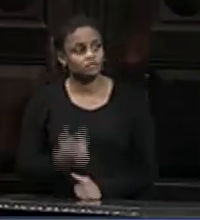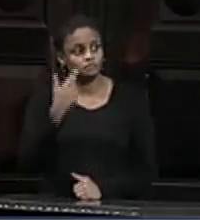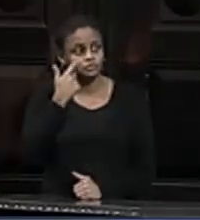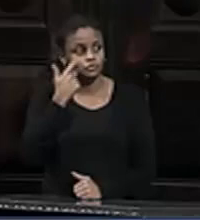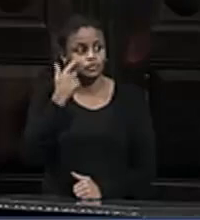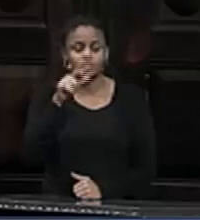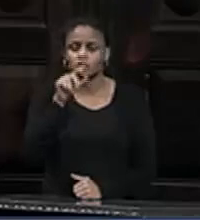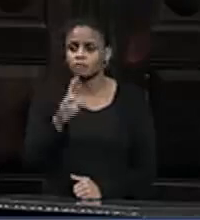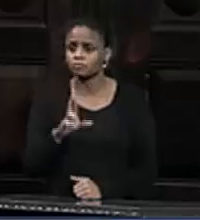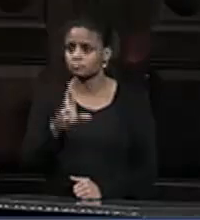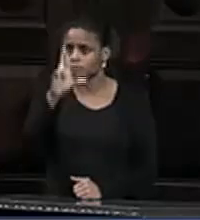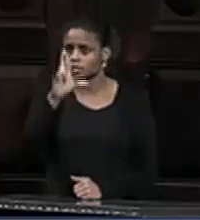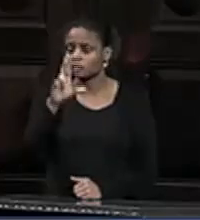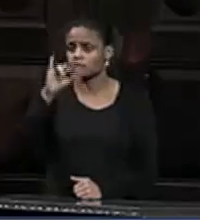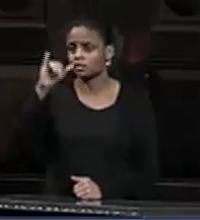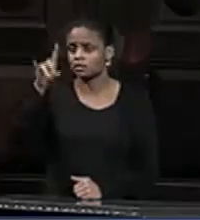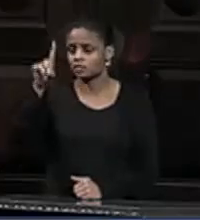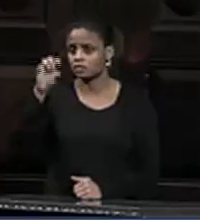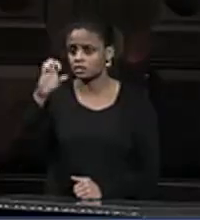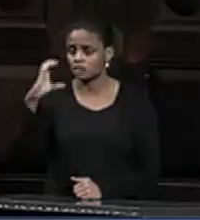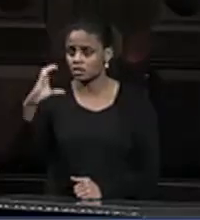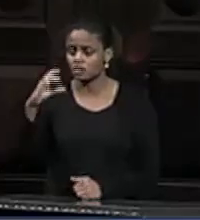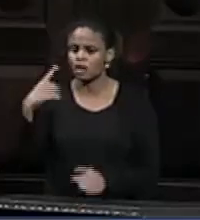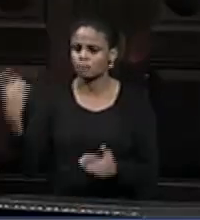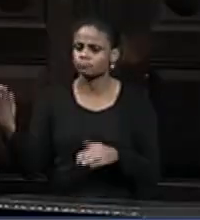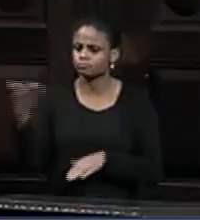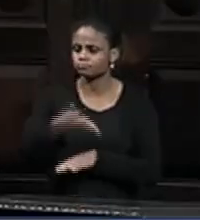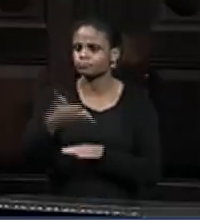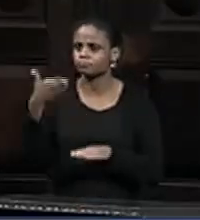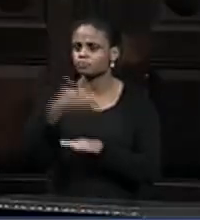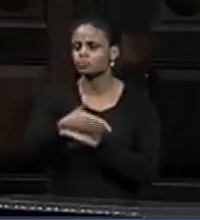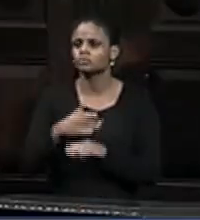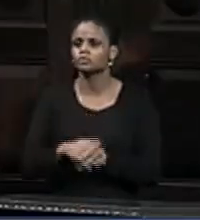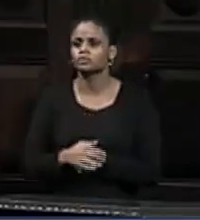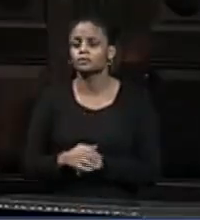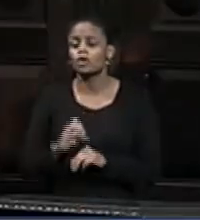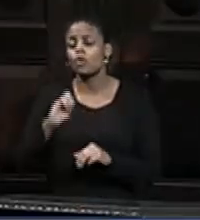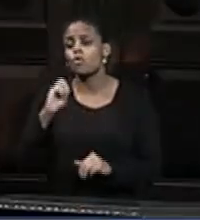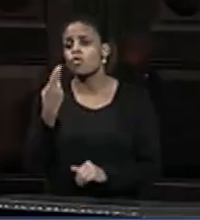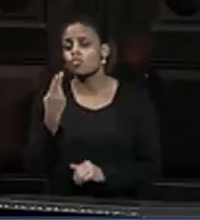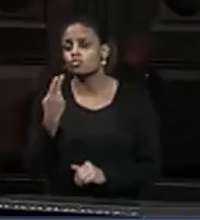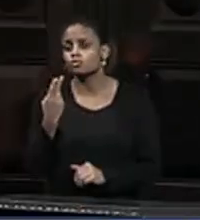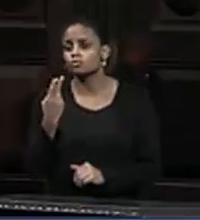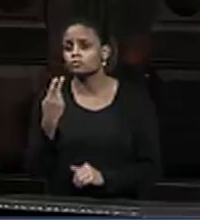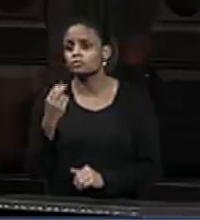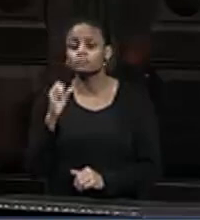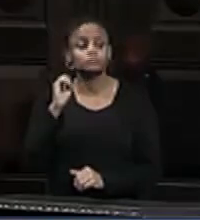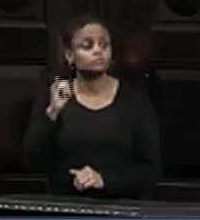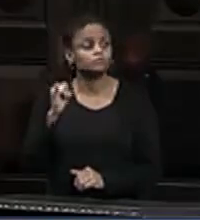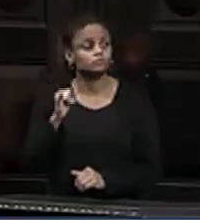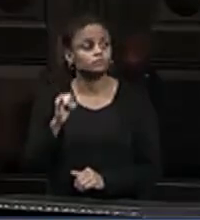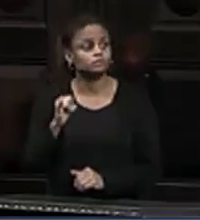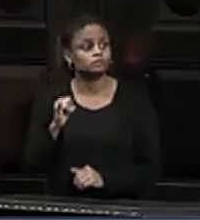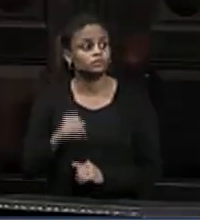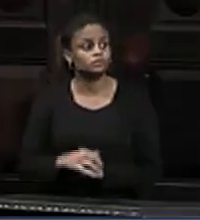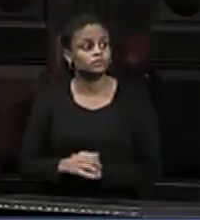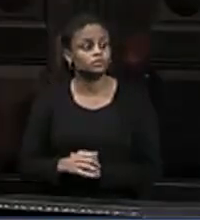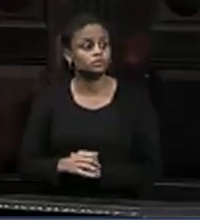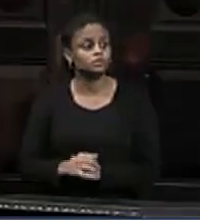se os representantes do IDEC comparecem, ou se vão fazer como fez o senhor Pedro